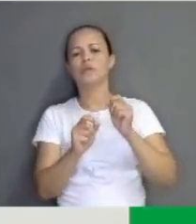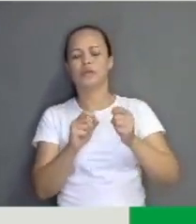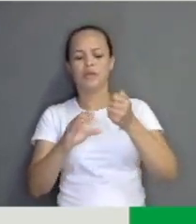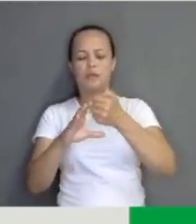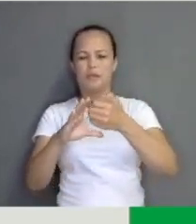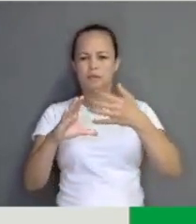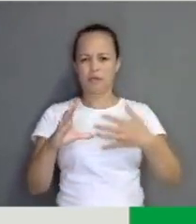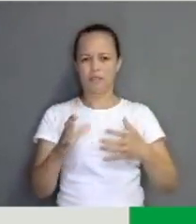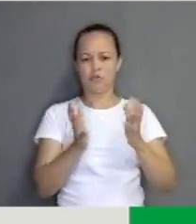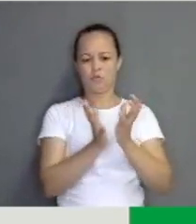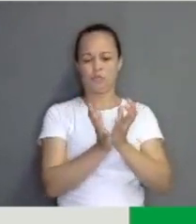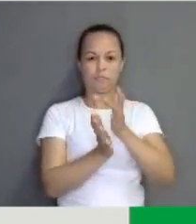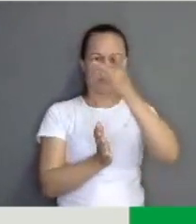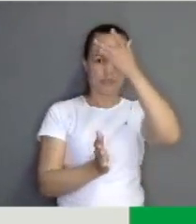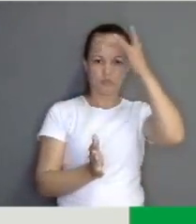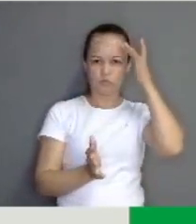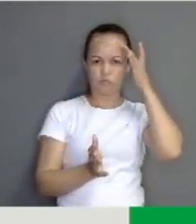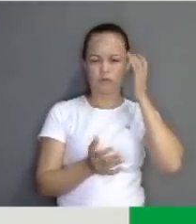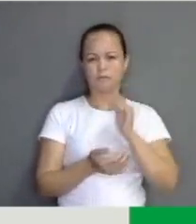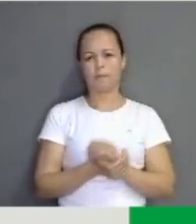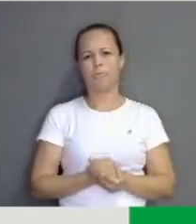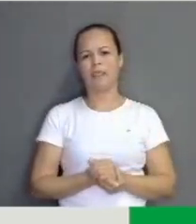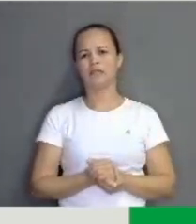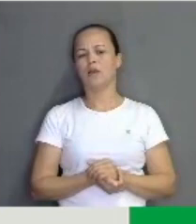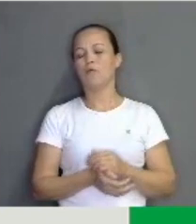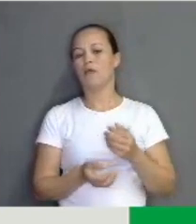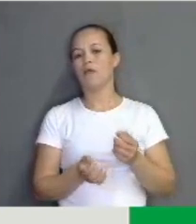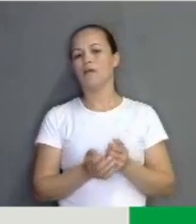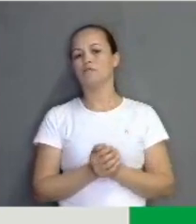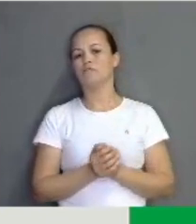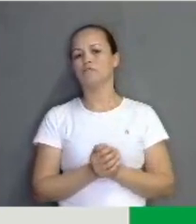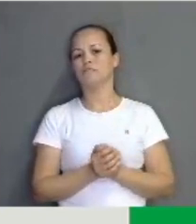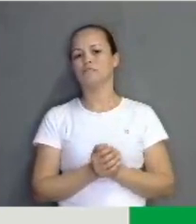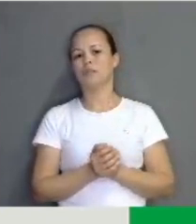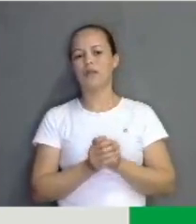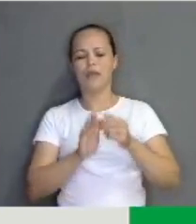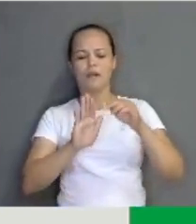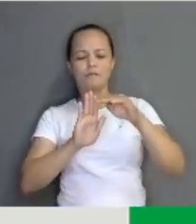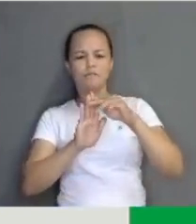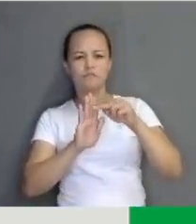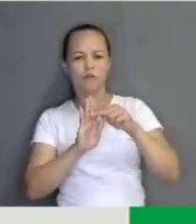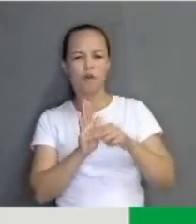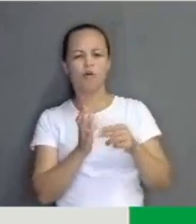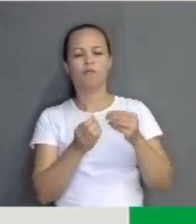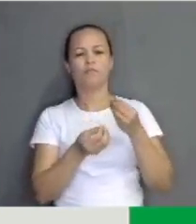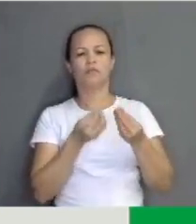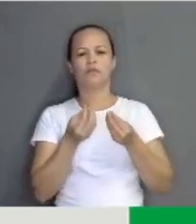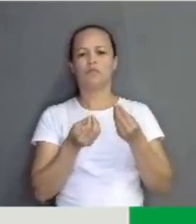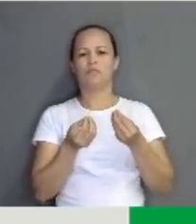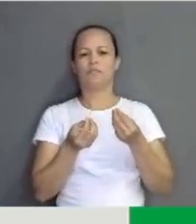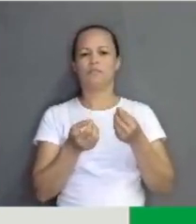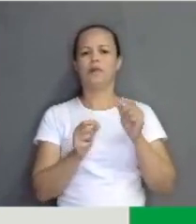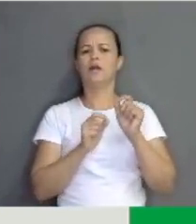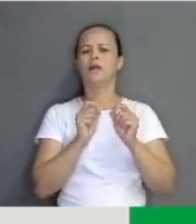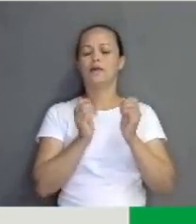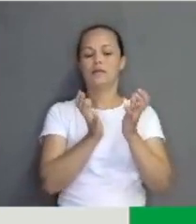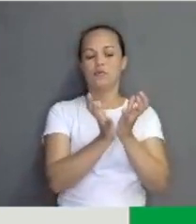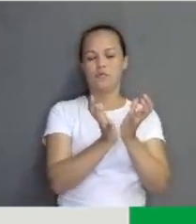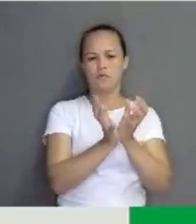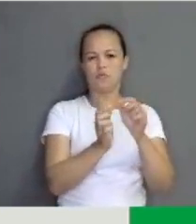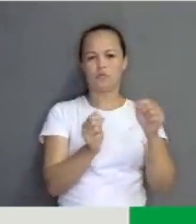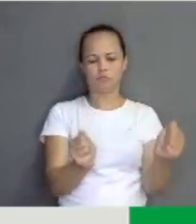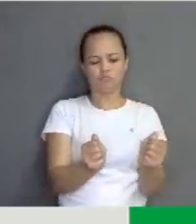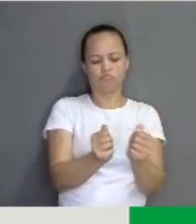a forma, é para que essas pessoas estão se reunindo, para que aquelas pessoas estão se juntando,